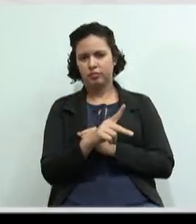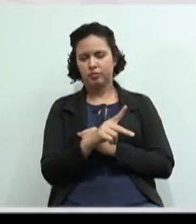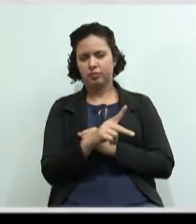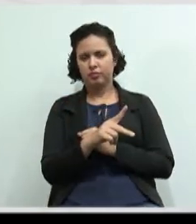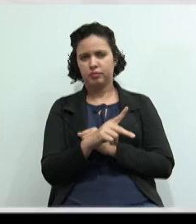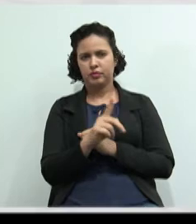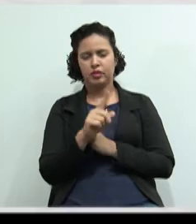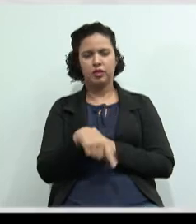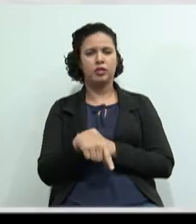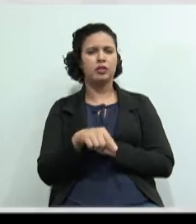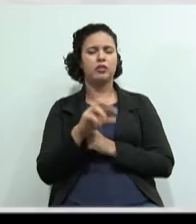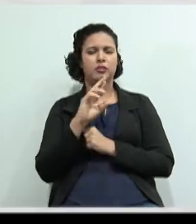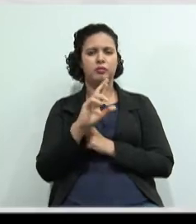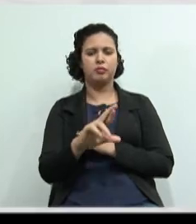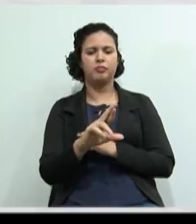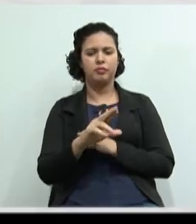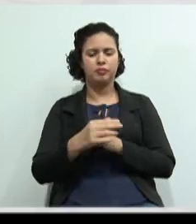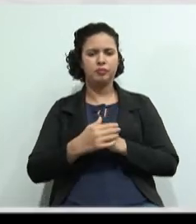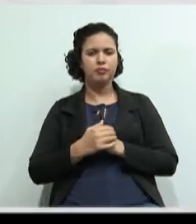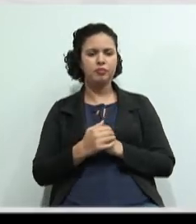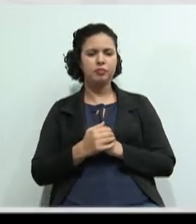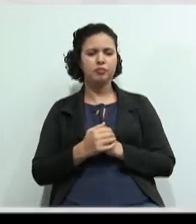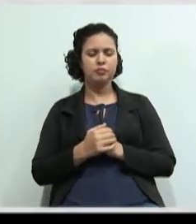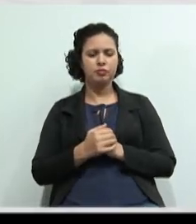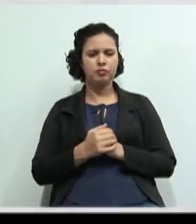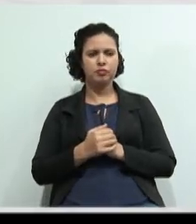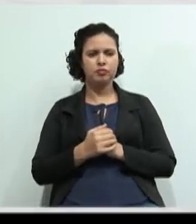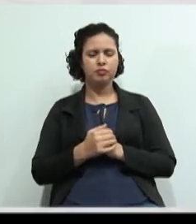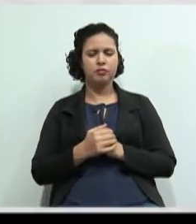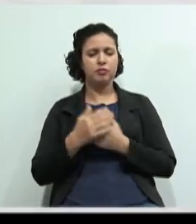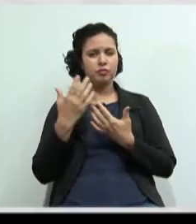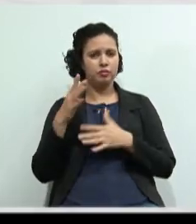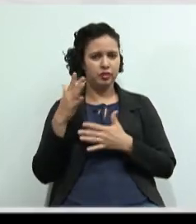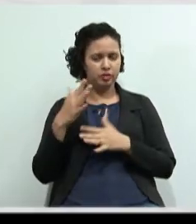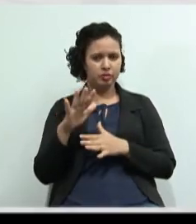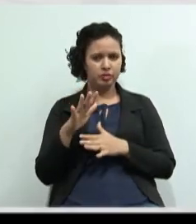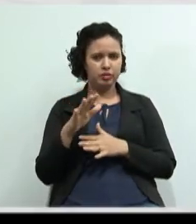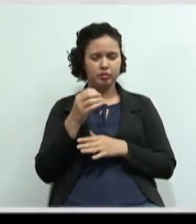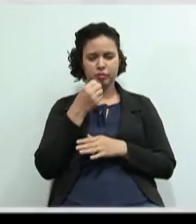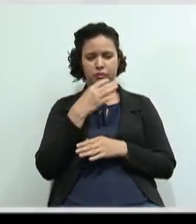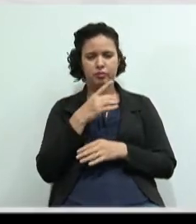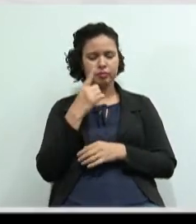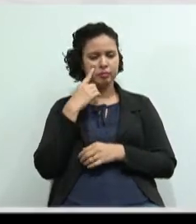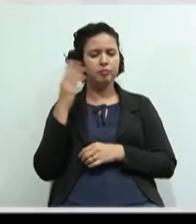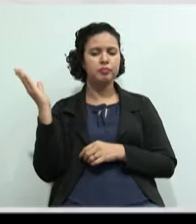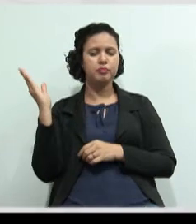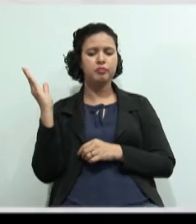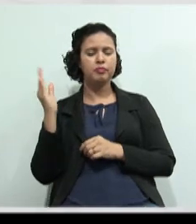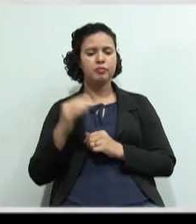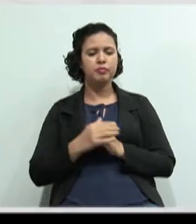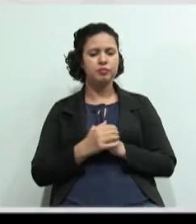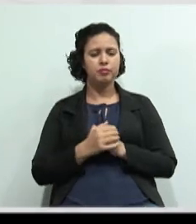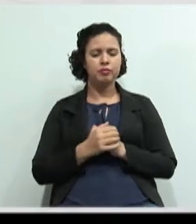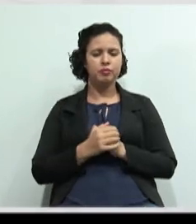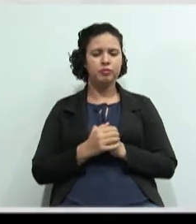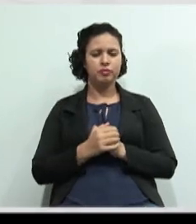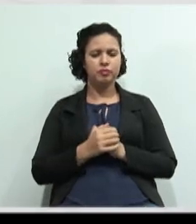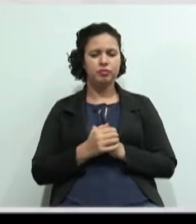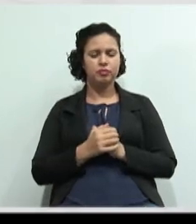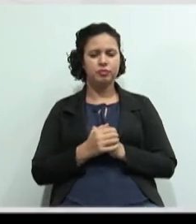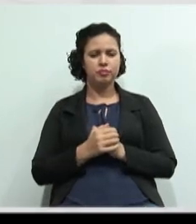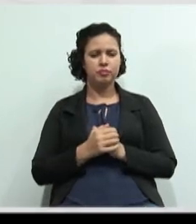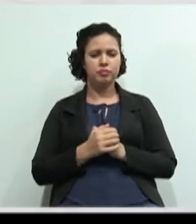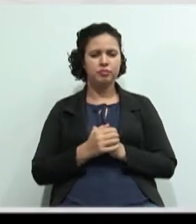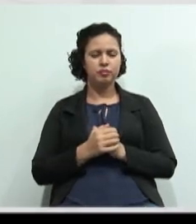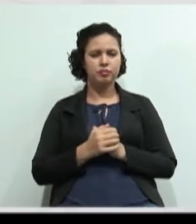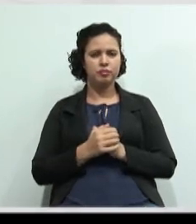Essa foi a resposta do Lucas. Muito bem. Do Lucas, então, parabéns, Lucas. Vamos colocar aqui a resposta. Tinha mais uma? Tinha mais alguma, professor? Vamos ver